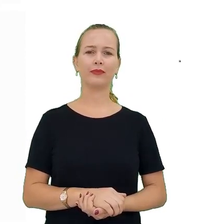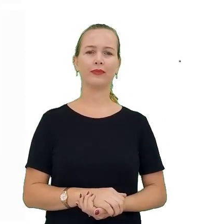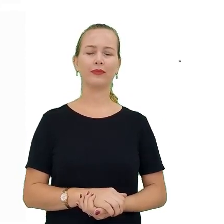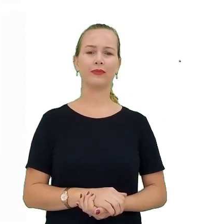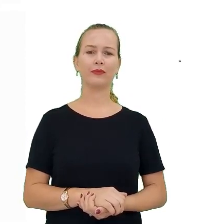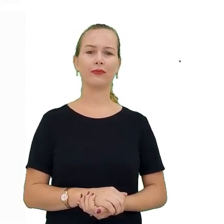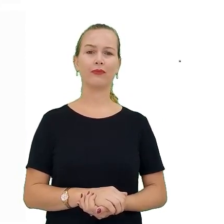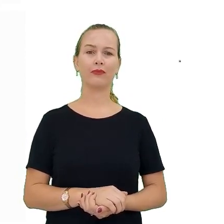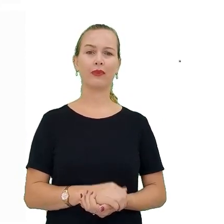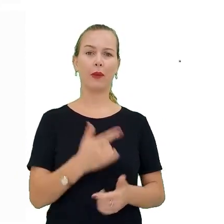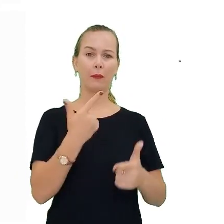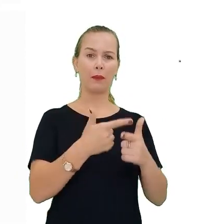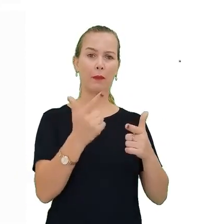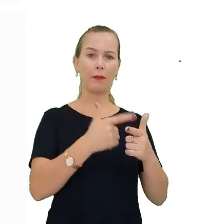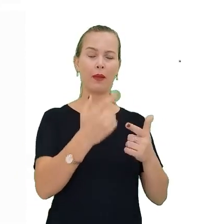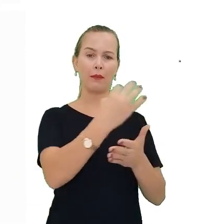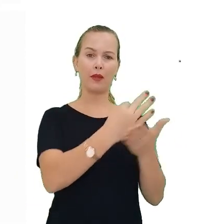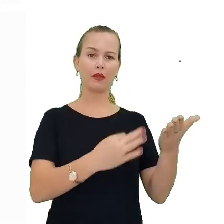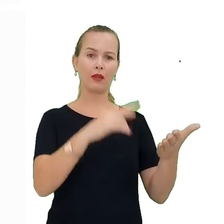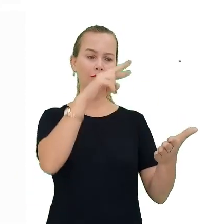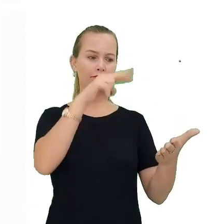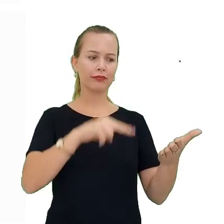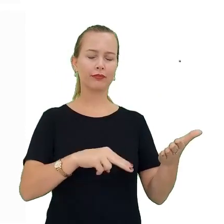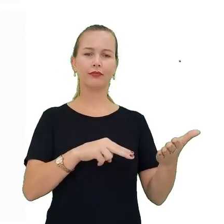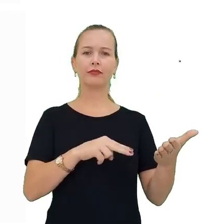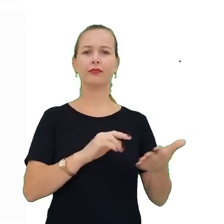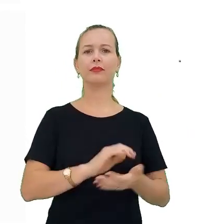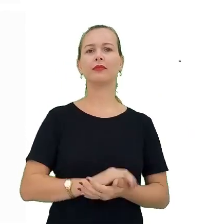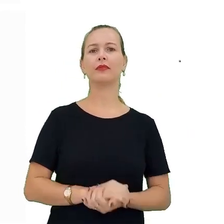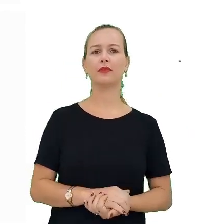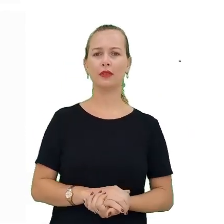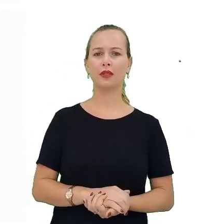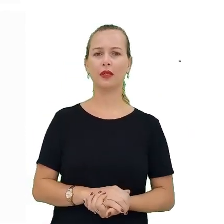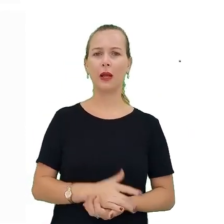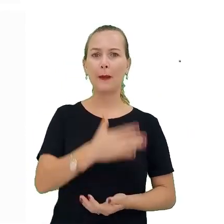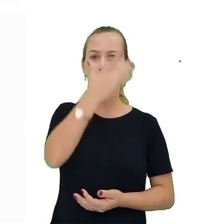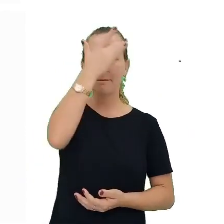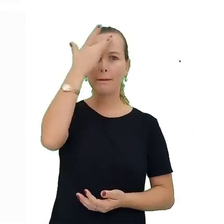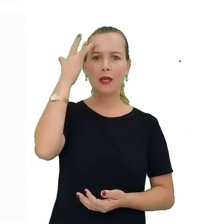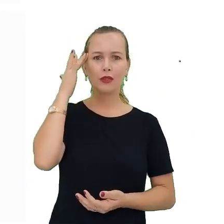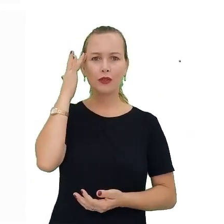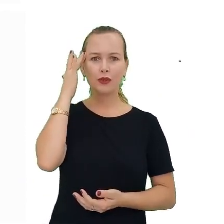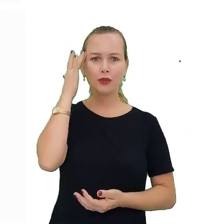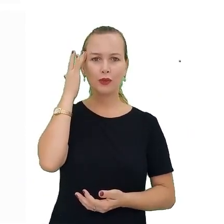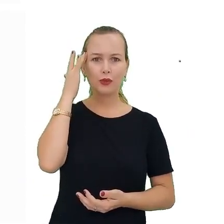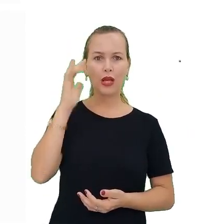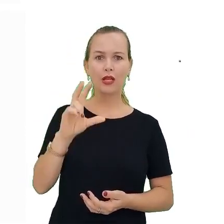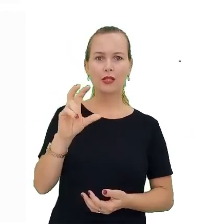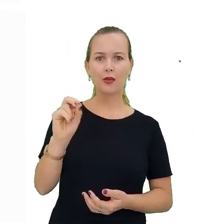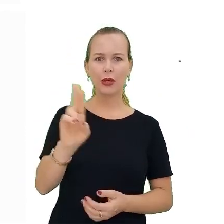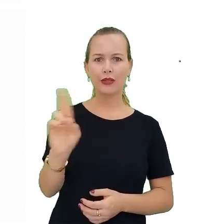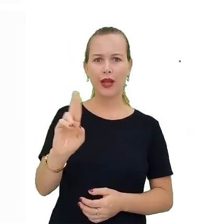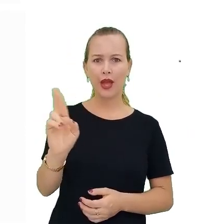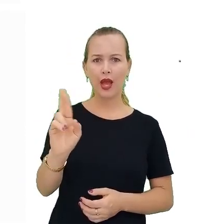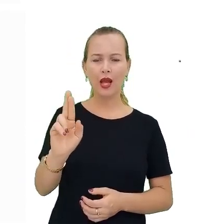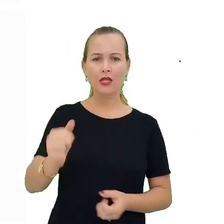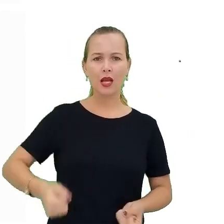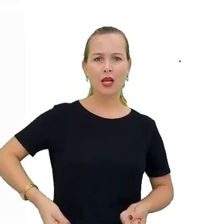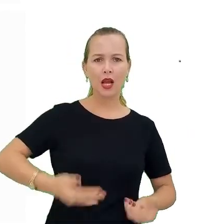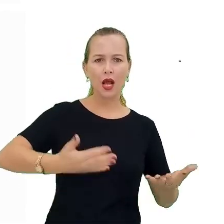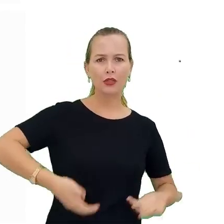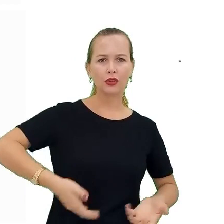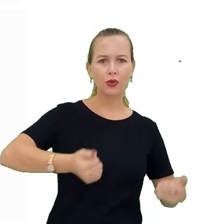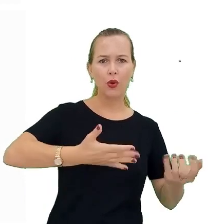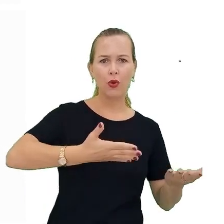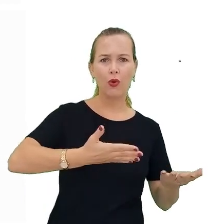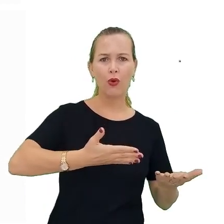O texto do problema diz: uma pessoa gastou R$ 50 de formas variadas, porém quando somou os